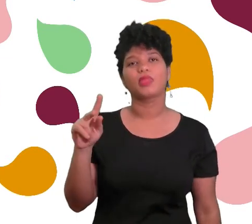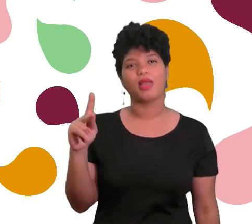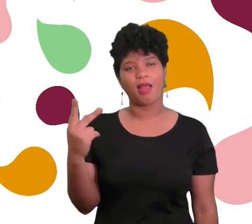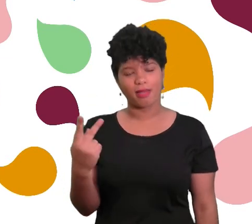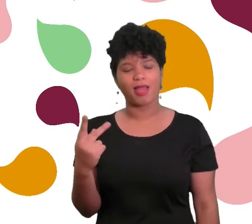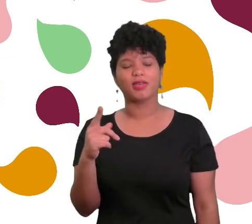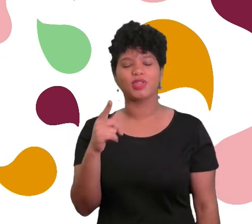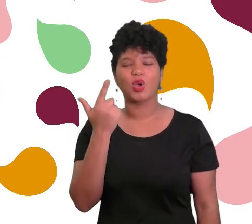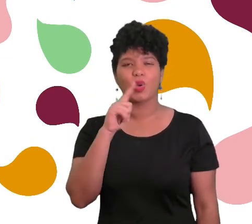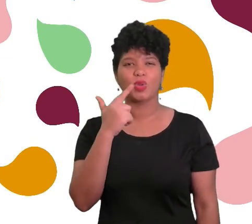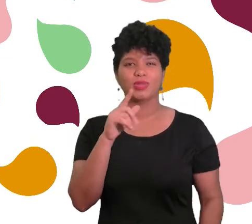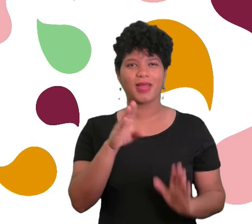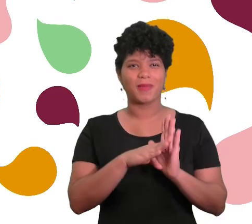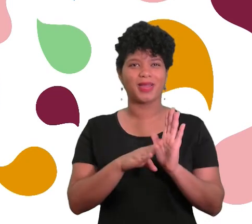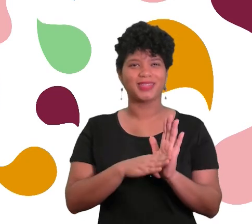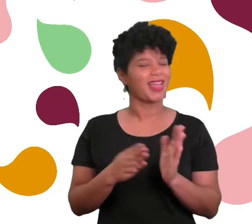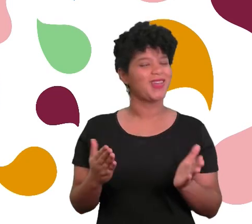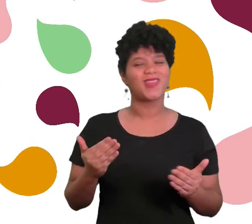www.dhfest.com.br. Estamos